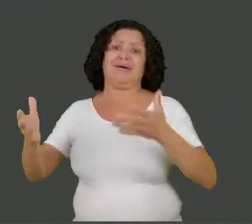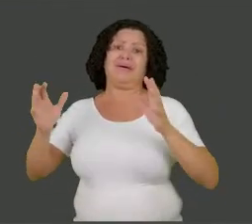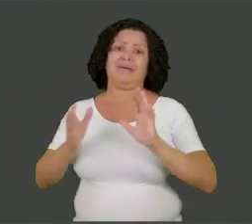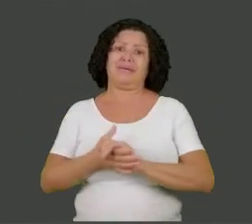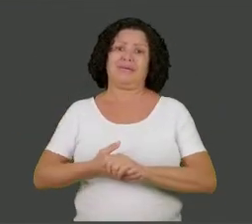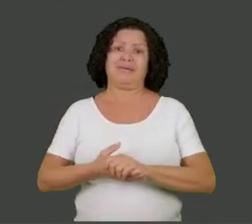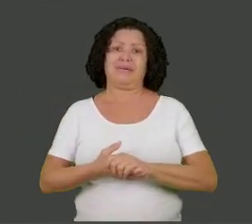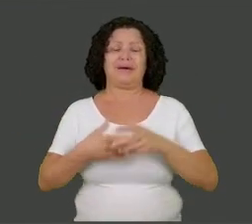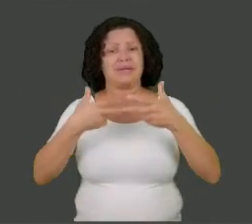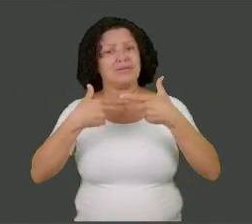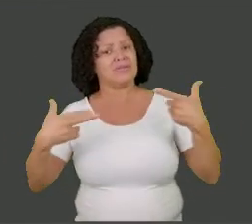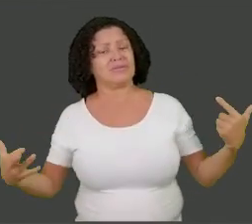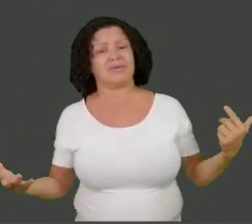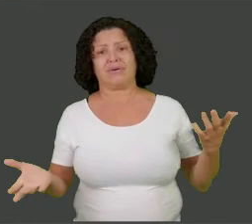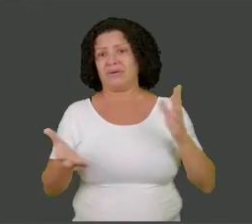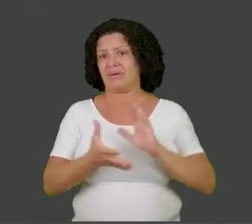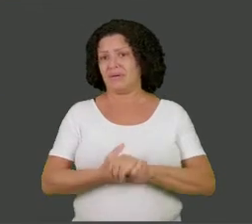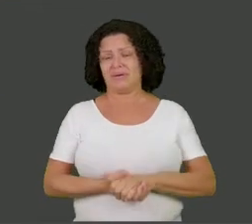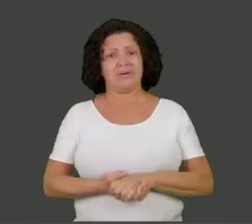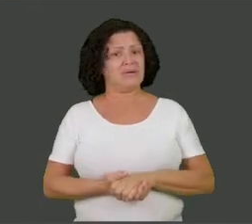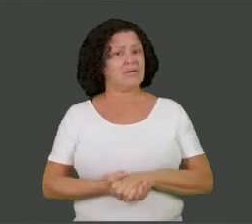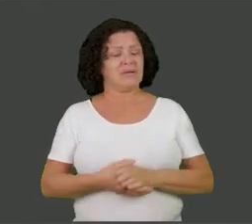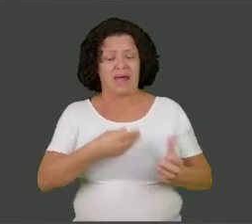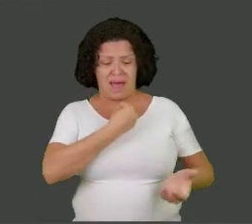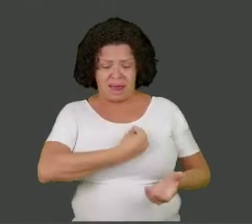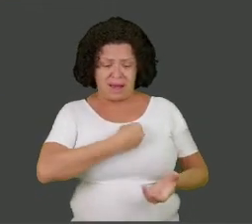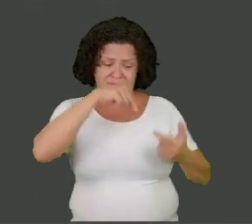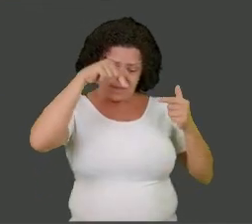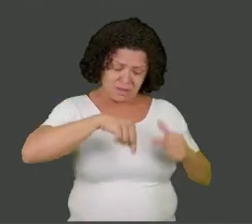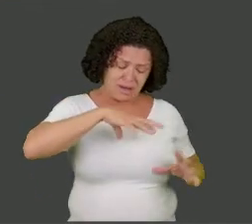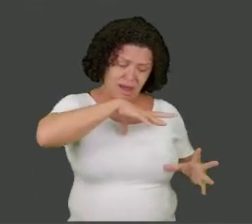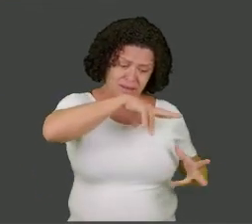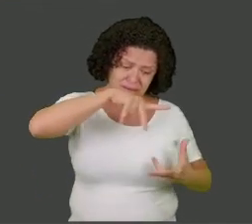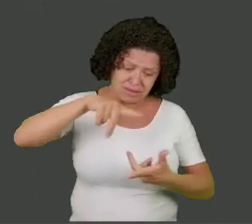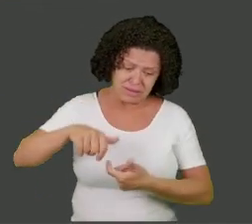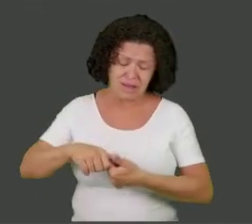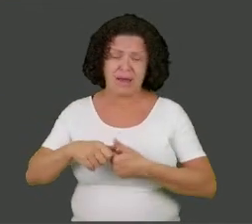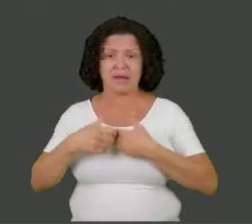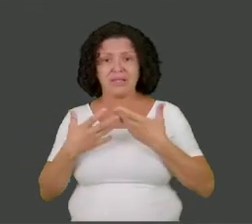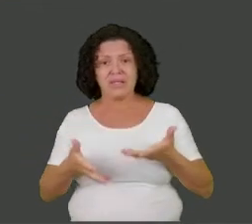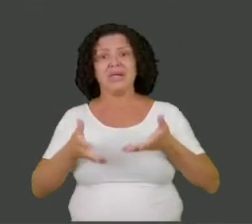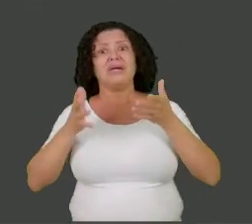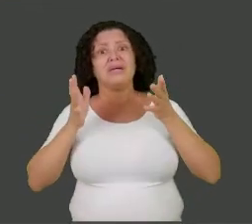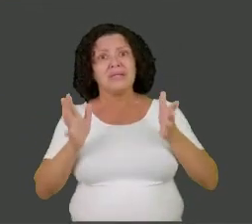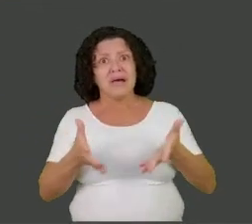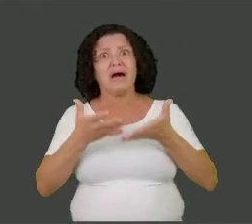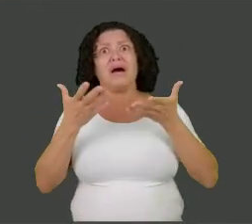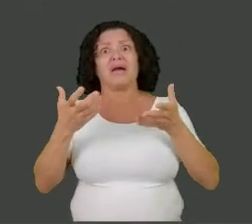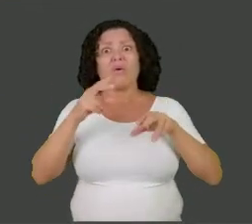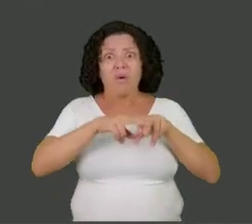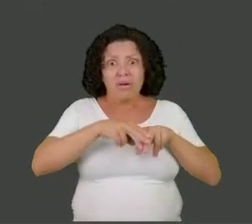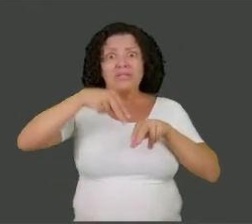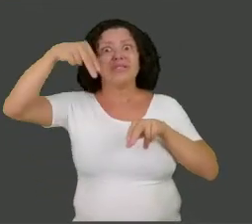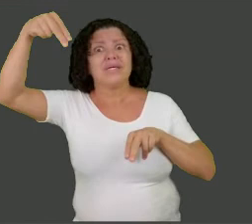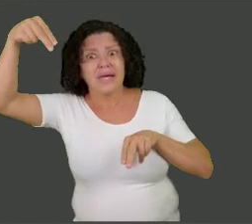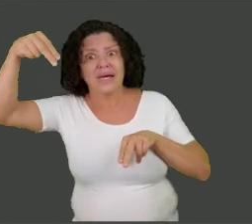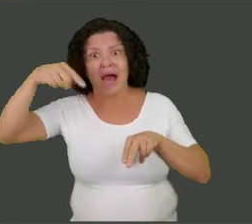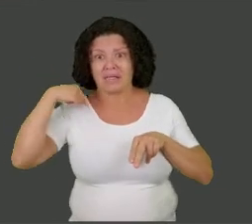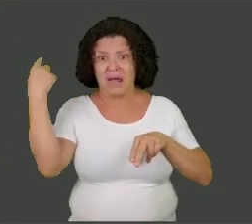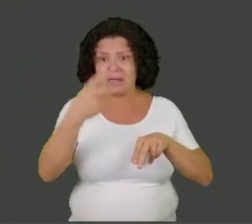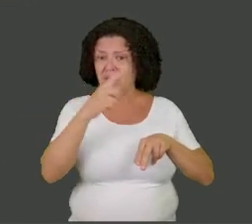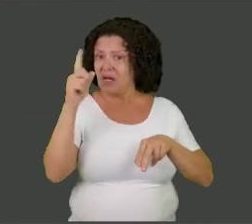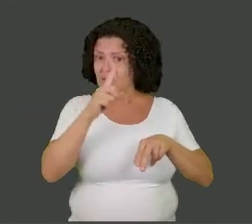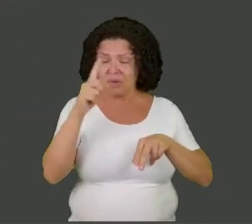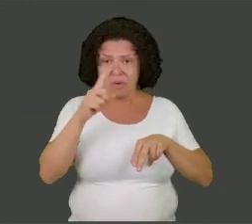aqui agarrados a essas coisas que estão aqui na sua vida terrena, e já